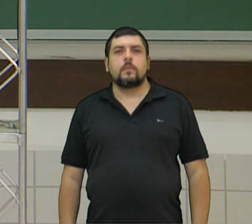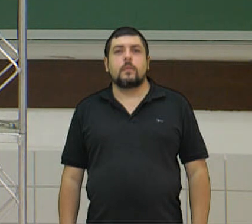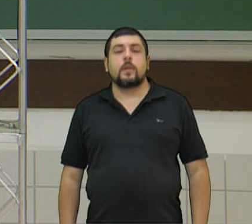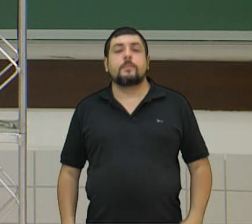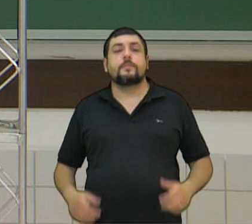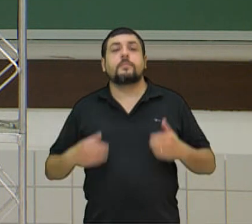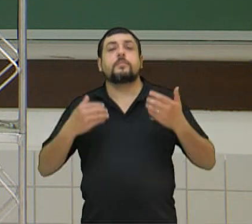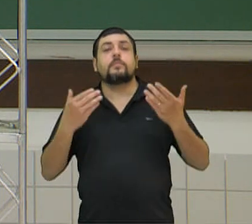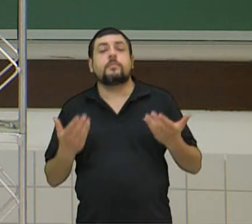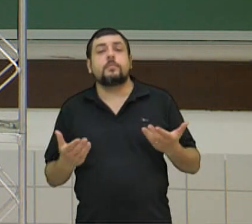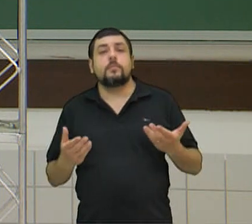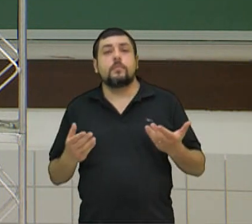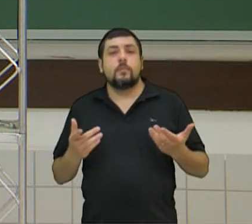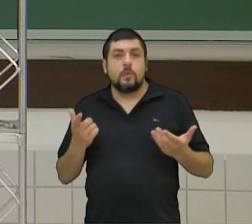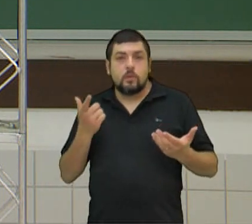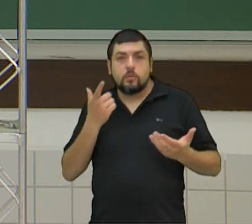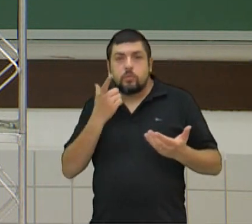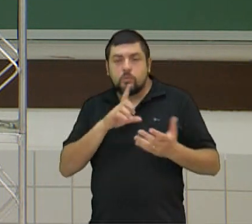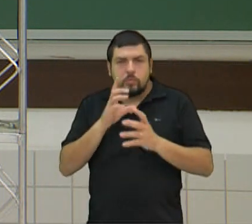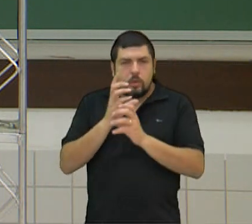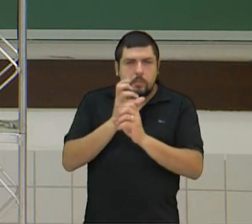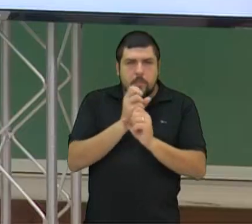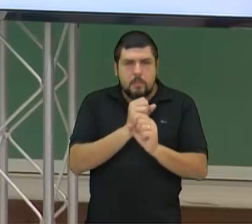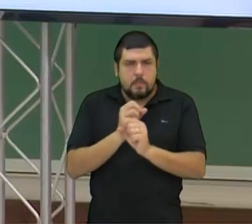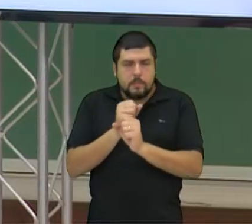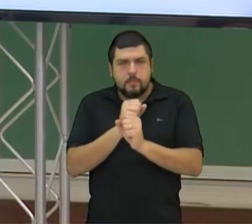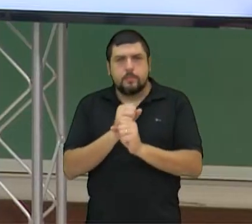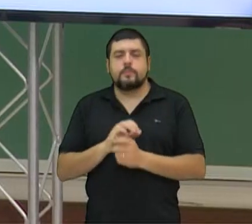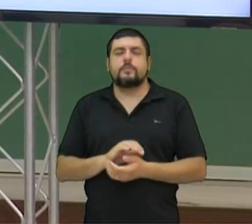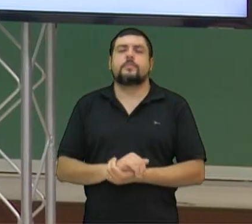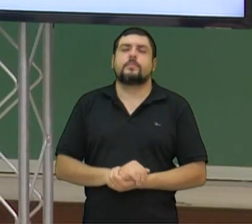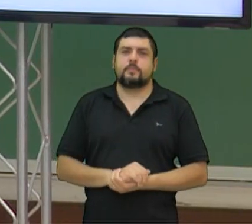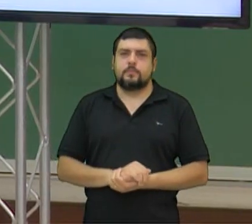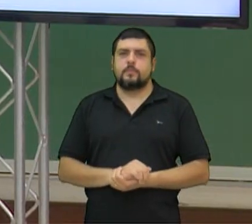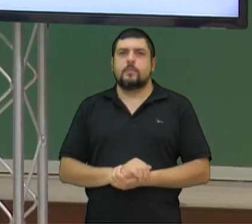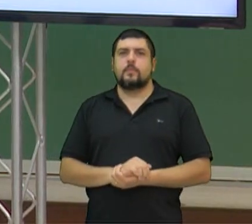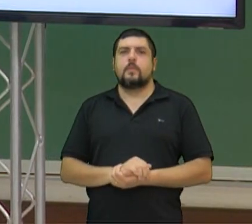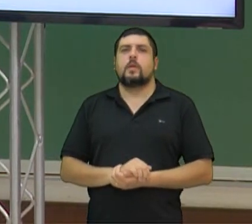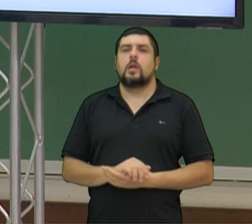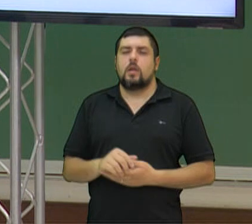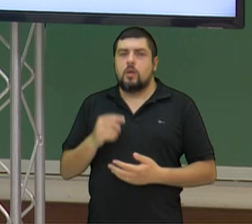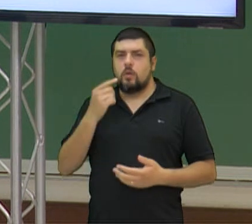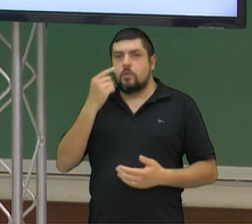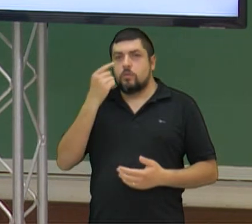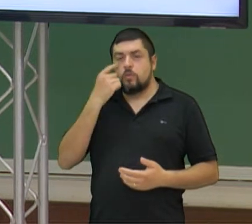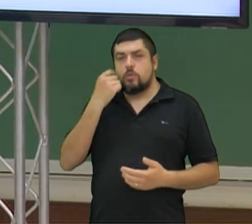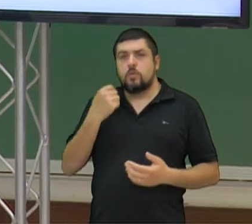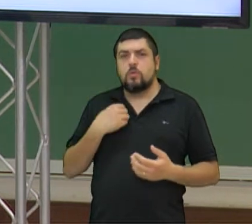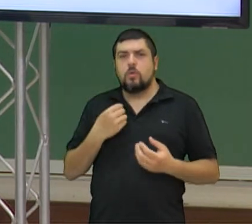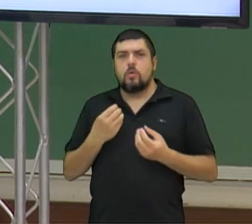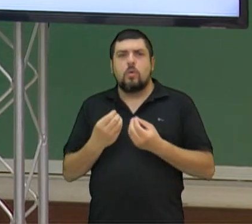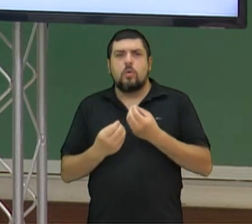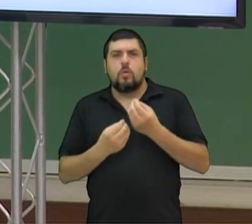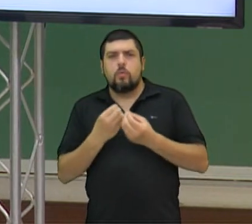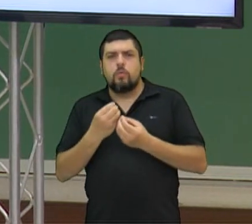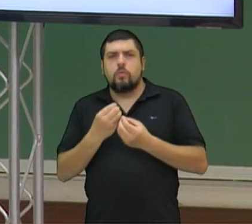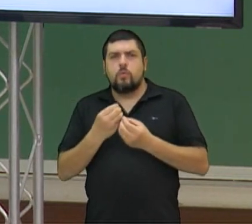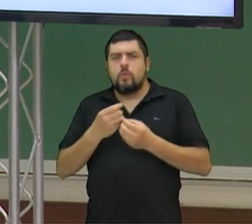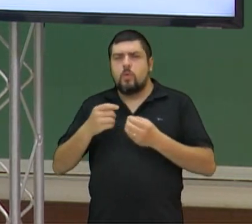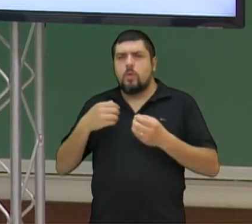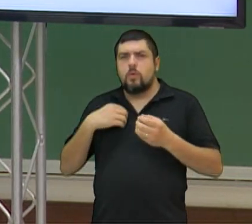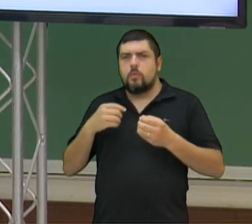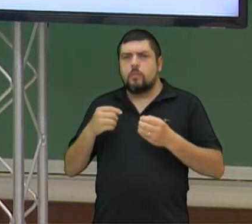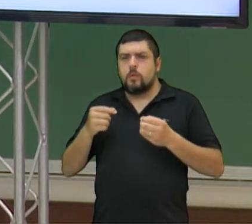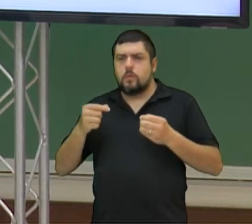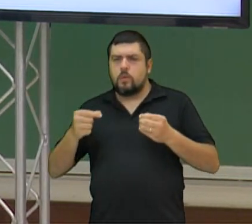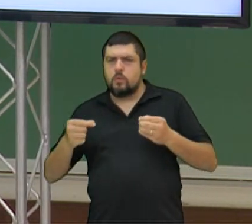E aí, pessoal, conseguiram resolver a questão? Gente, então olha aqui, ó. Qual é o módulo dessa força que está sendo